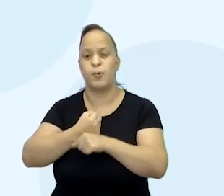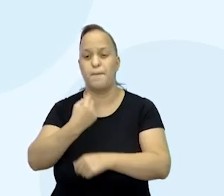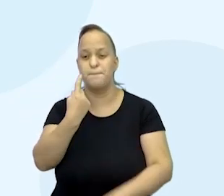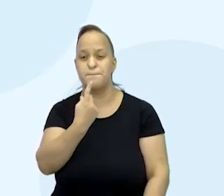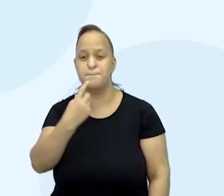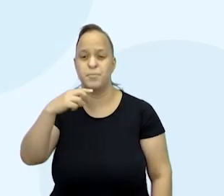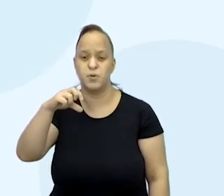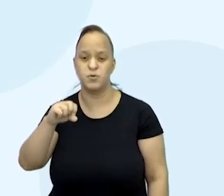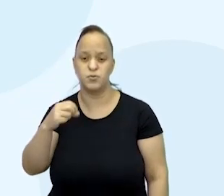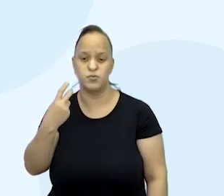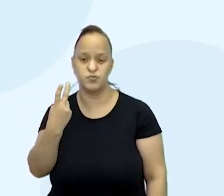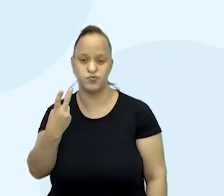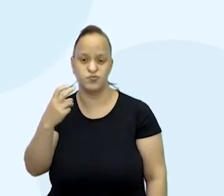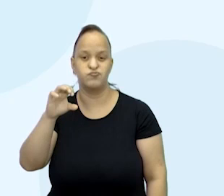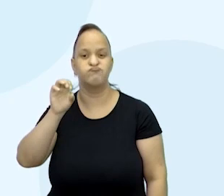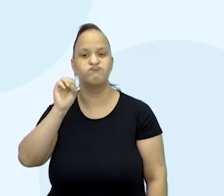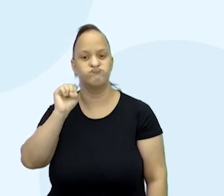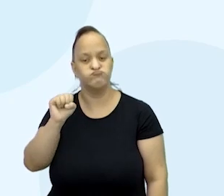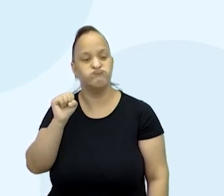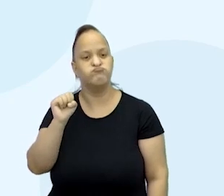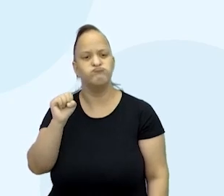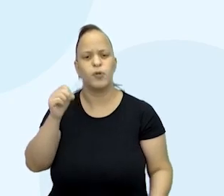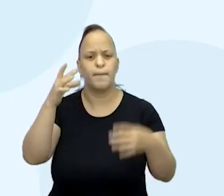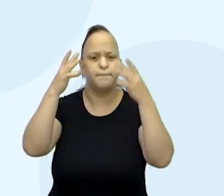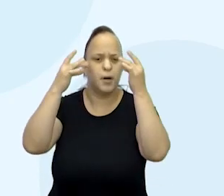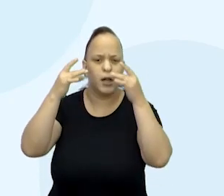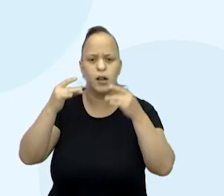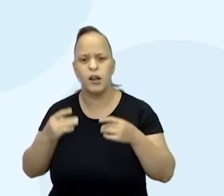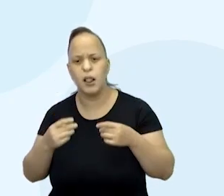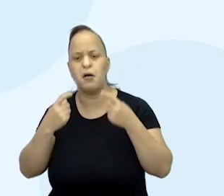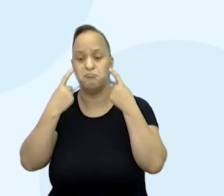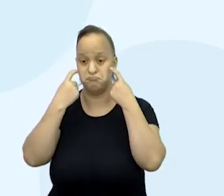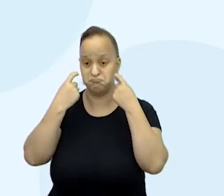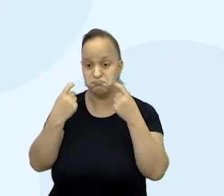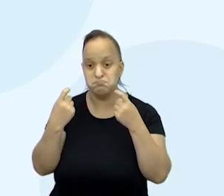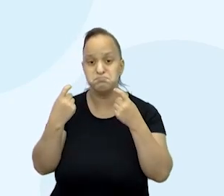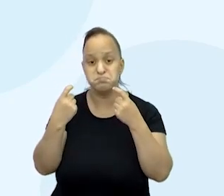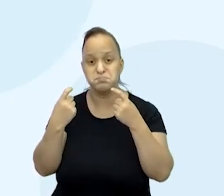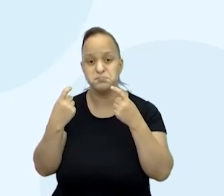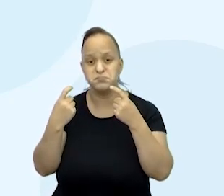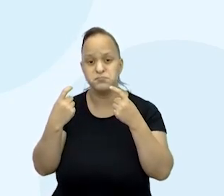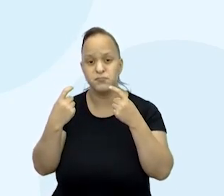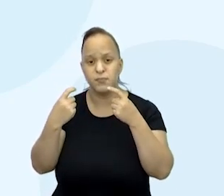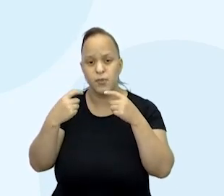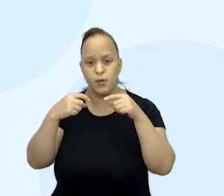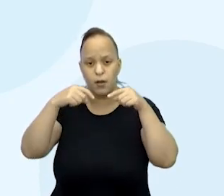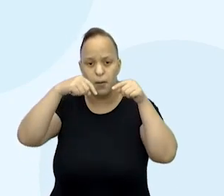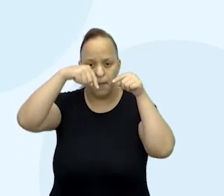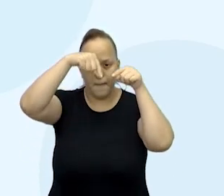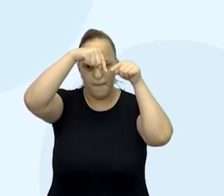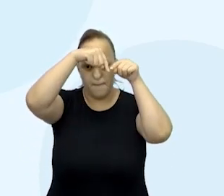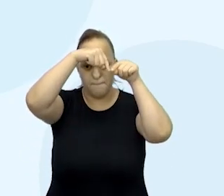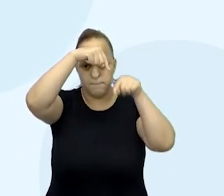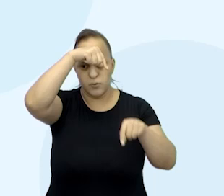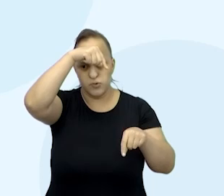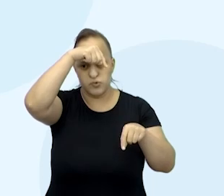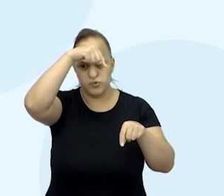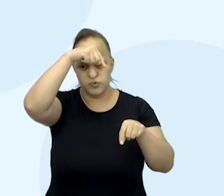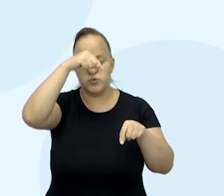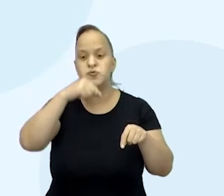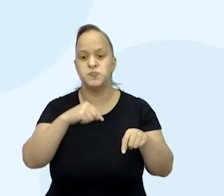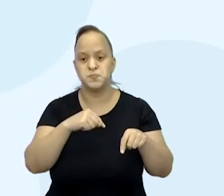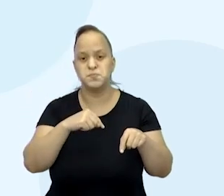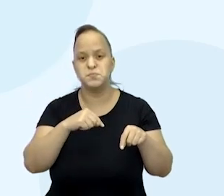1928 e ela tem detalhes bem interessantes, tá? Naquela setinha maior da imagem, tem um quadradinho